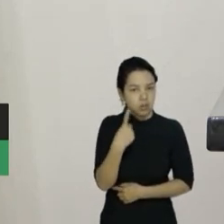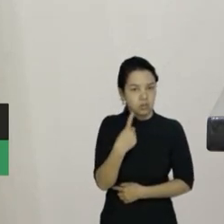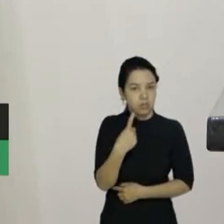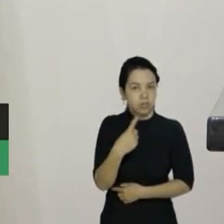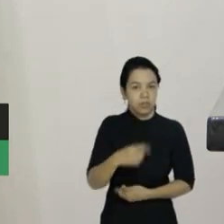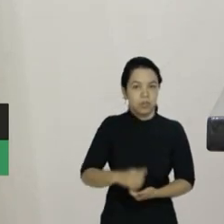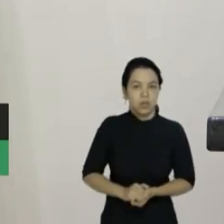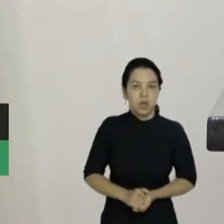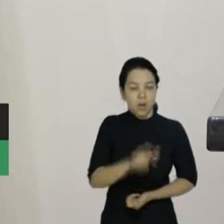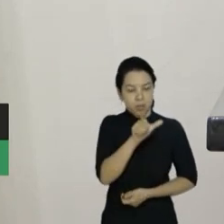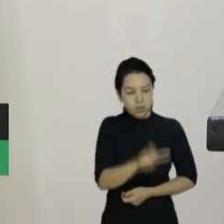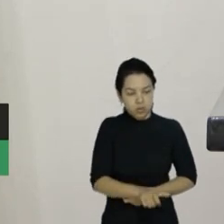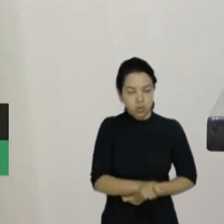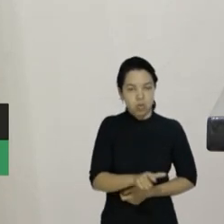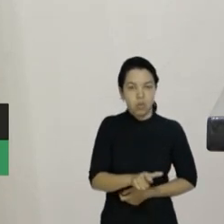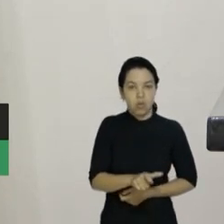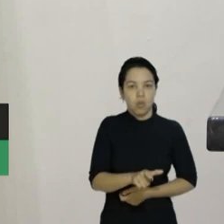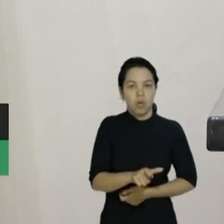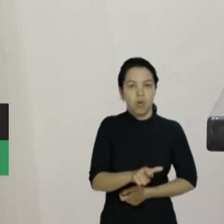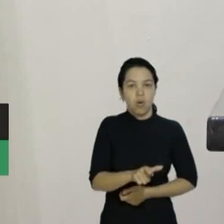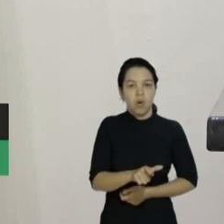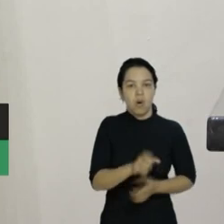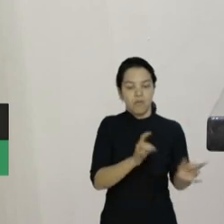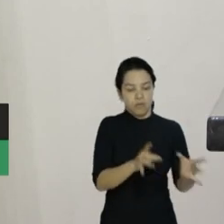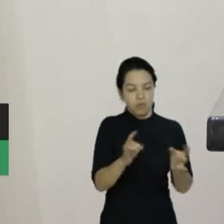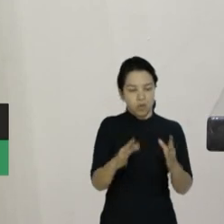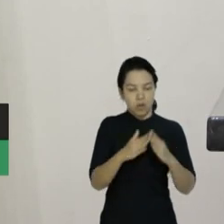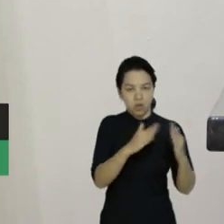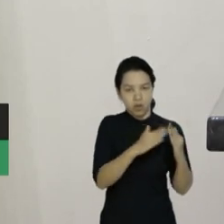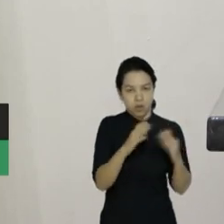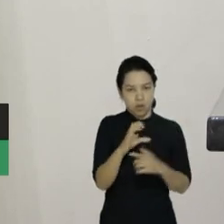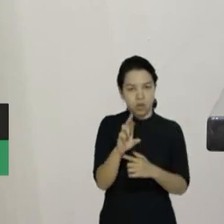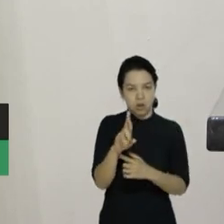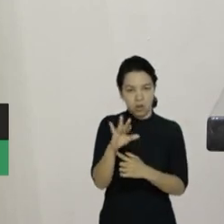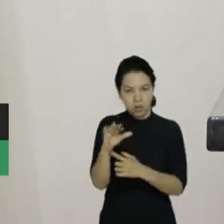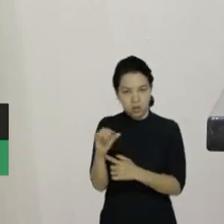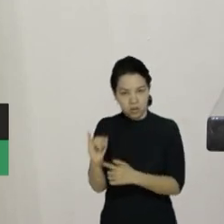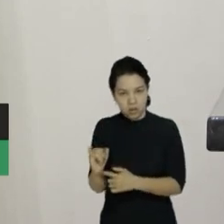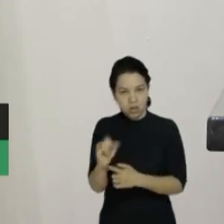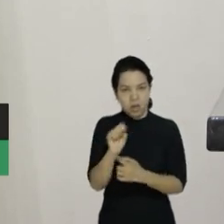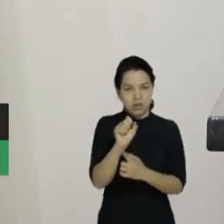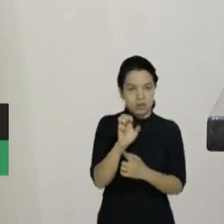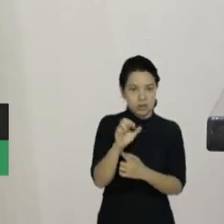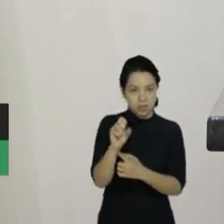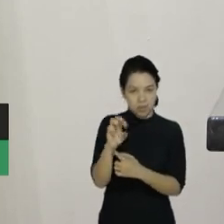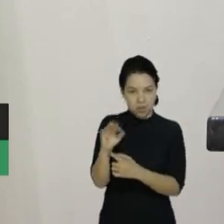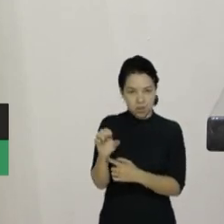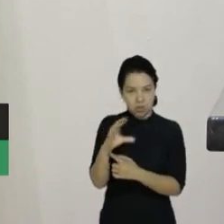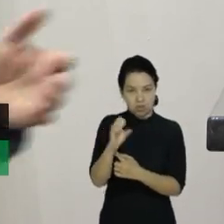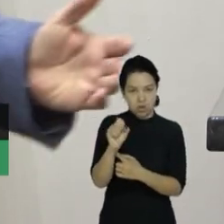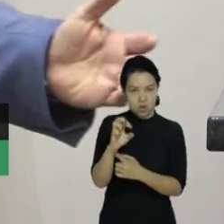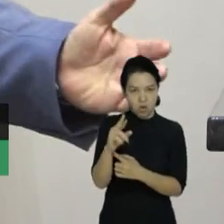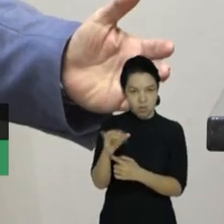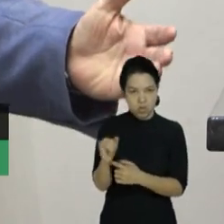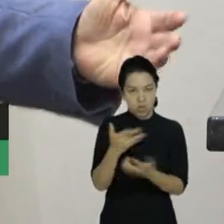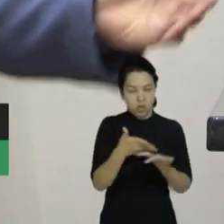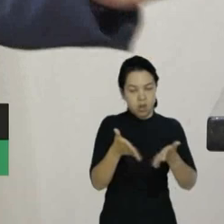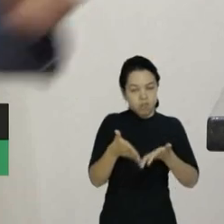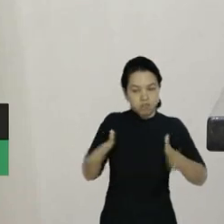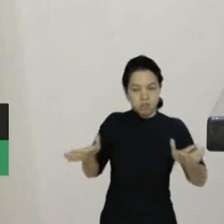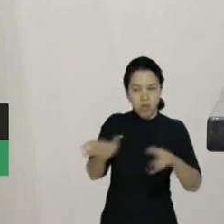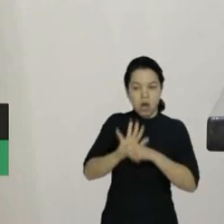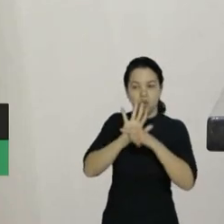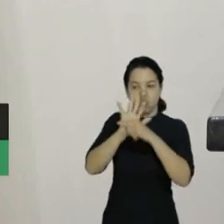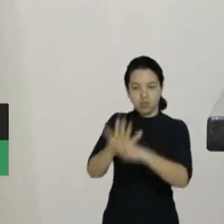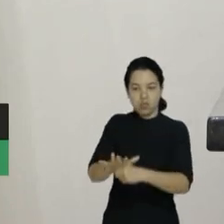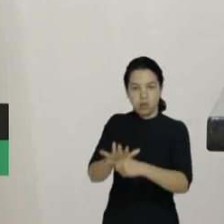a pessoa jurídica, ou Cresci, ou Sindimóveis, Imóveis, a Simesc e os Secovis, estão de portas abertas aí para ajudar as